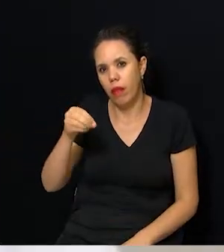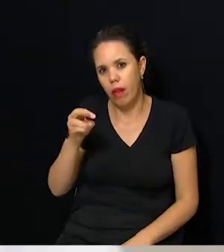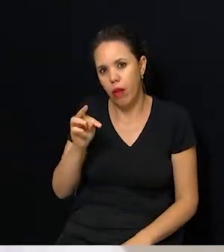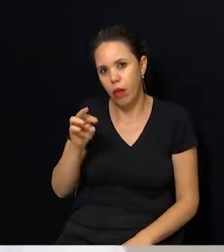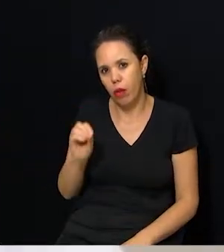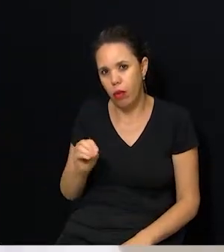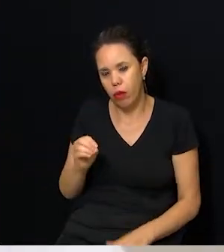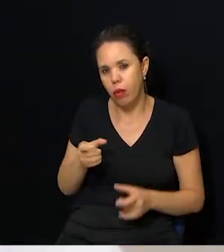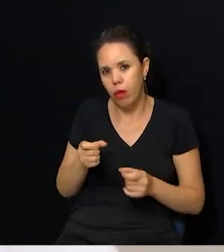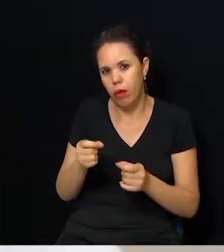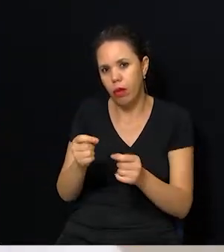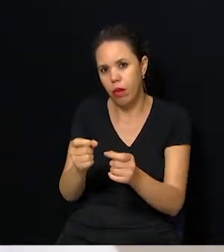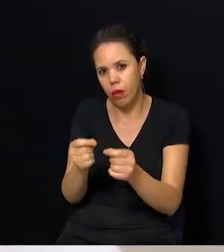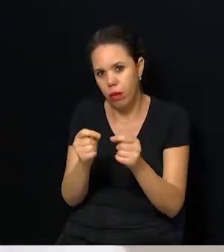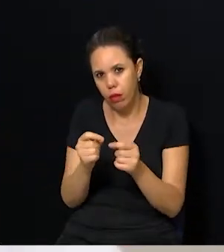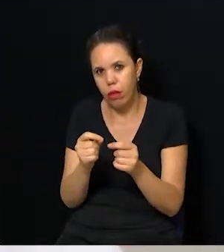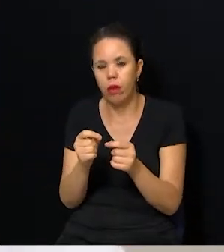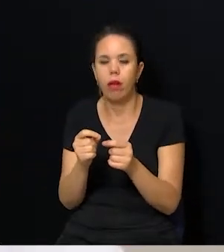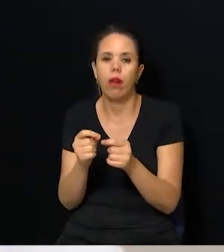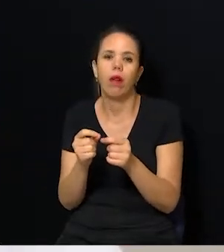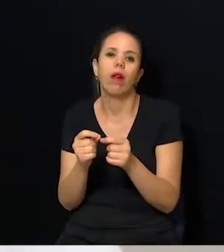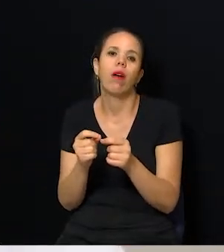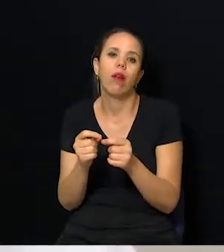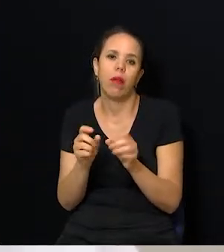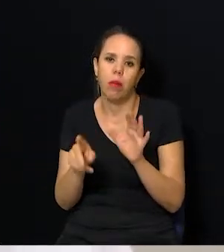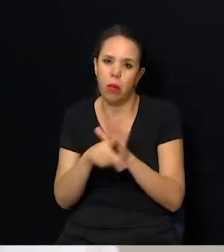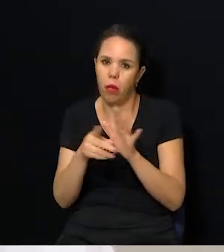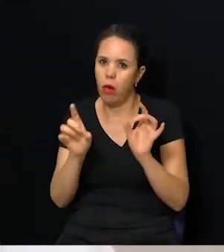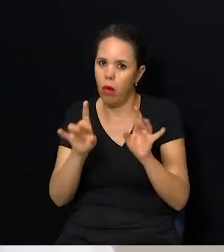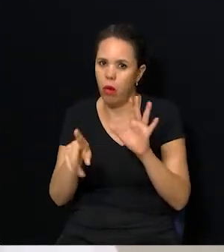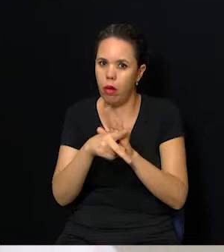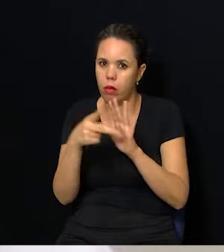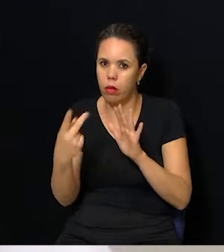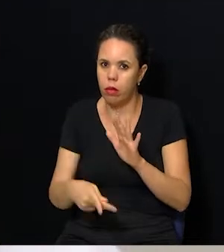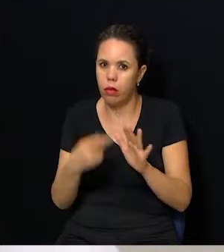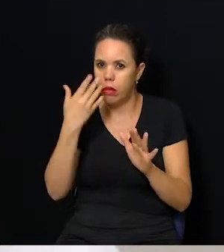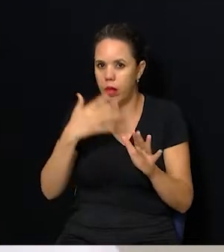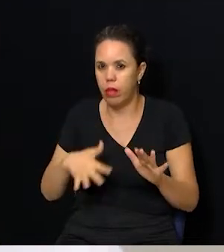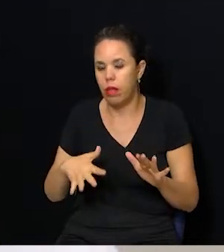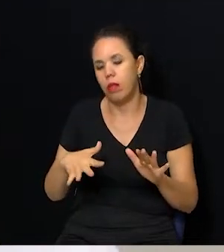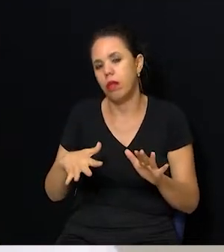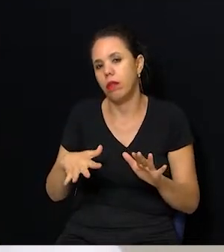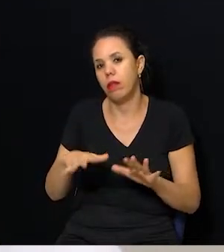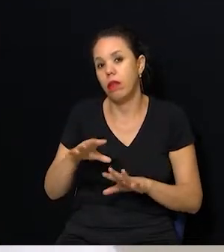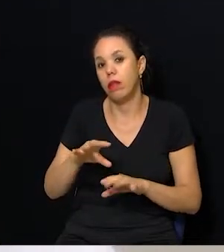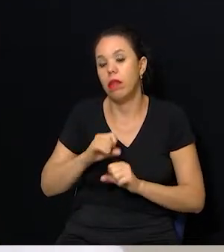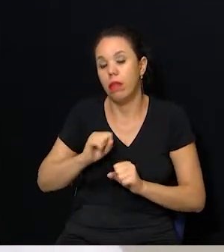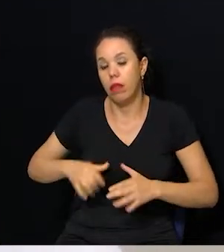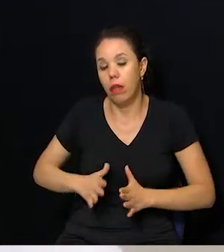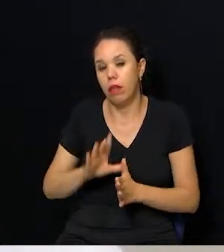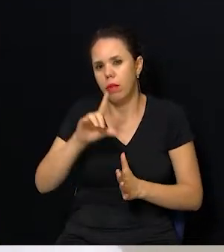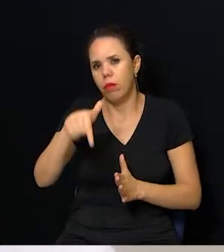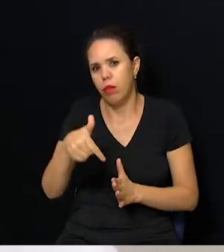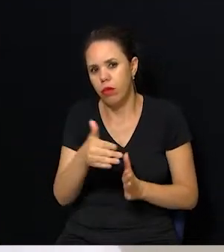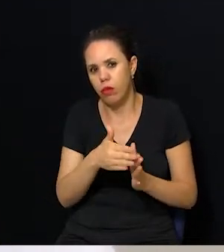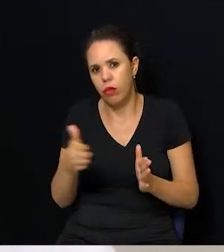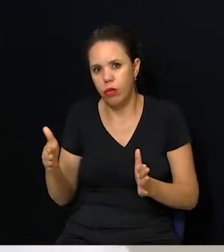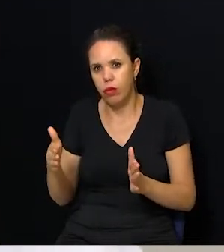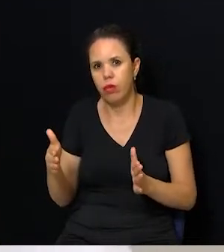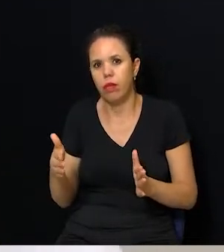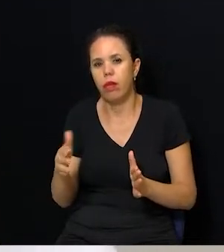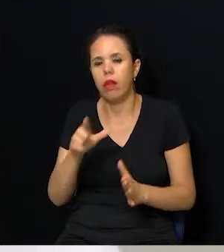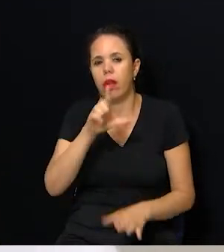que nascem na glândula suprarrenal, tumor especial da criança. Depois disso, vem